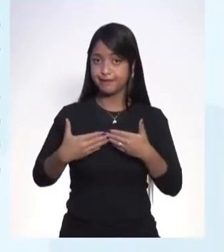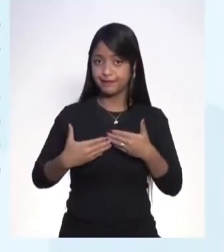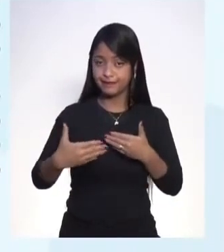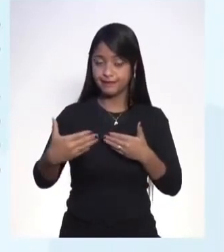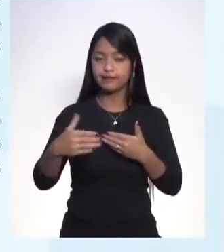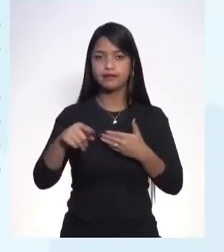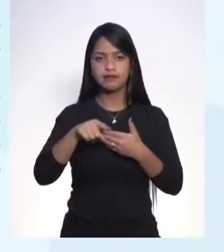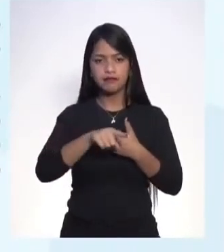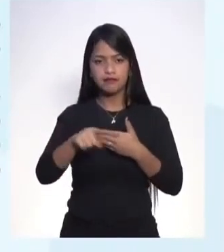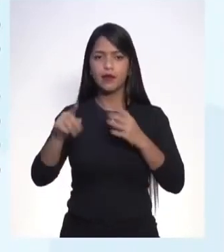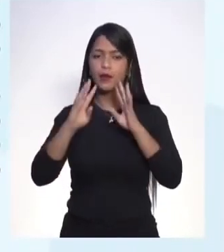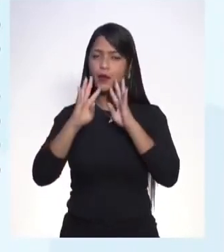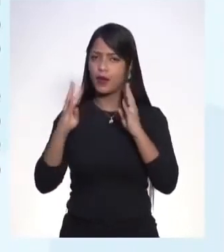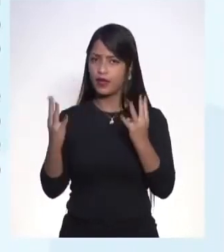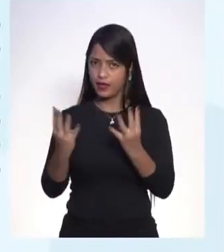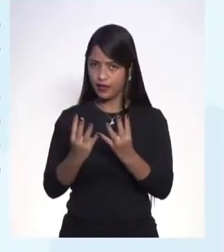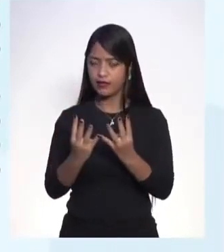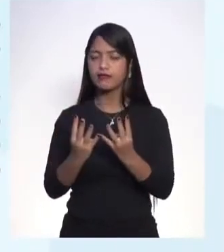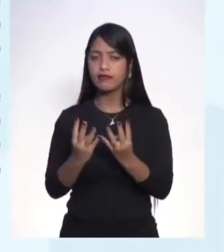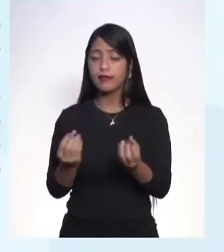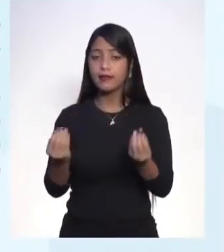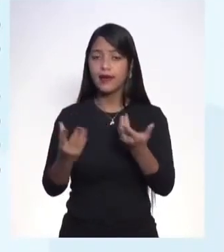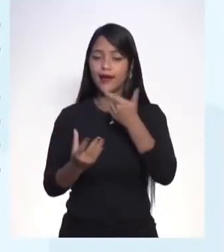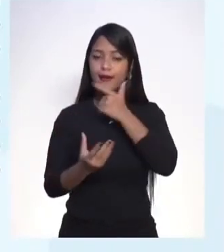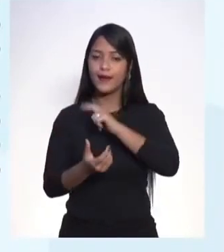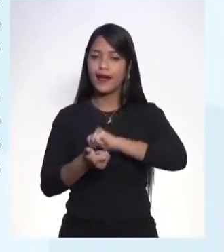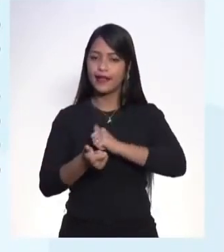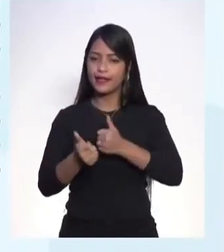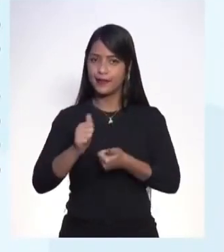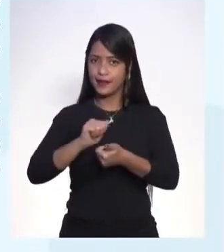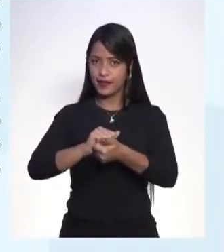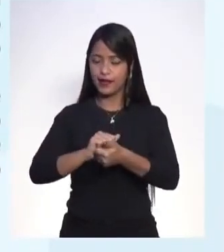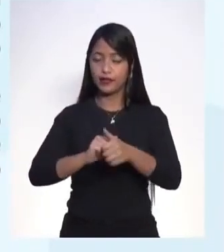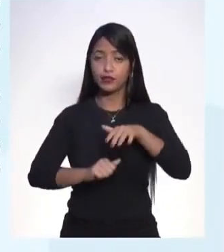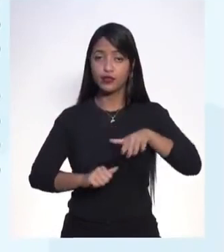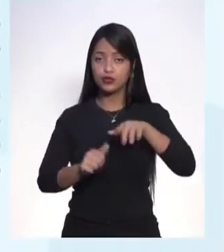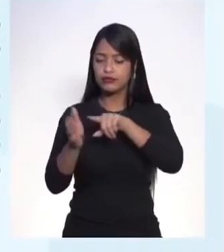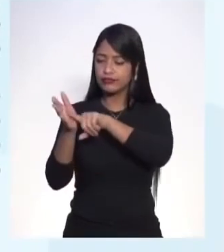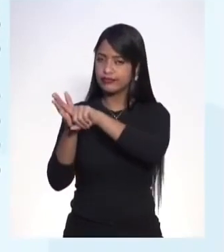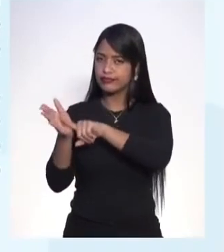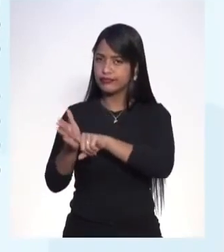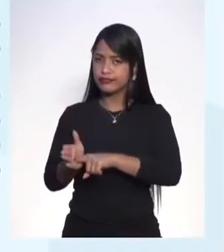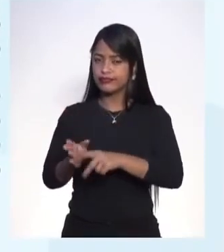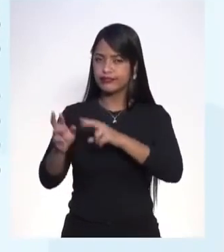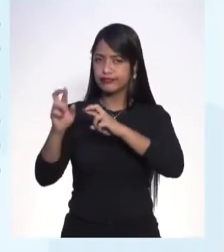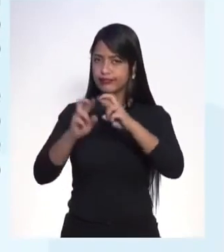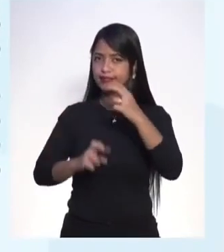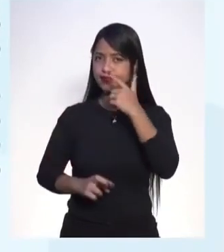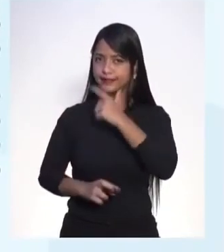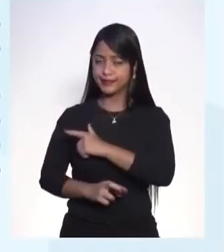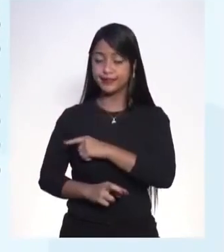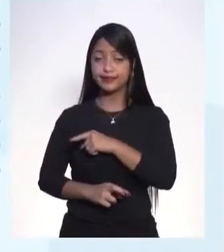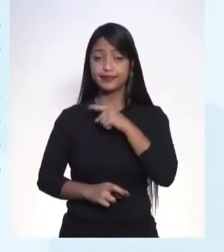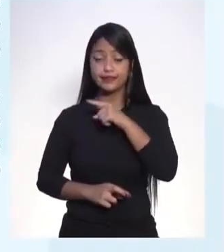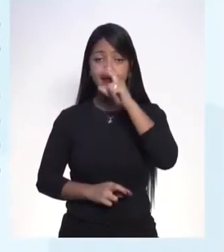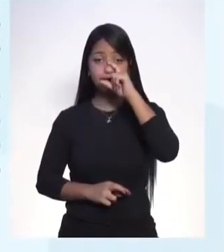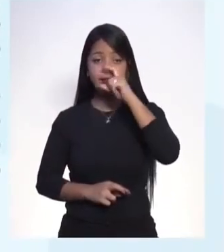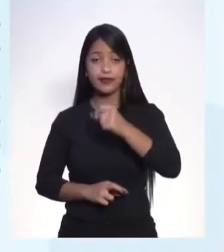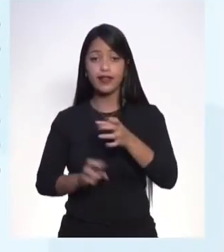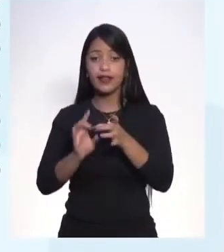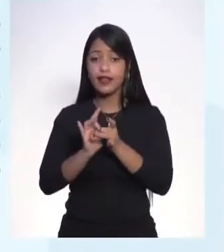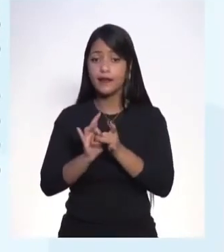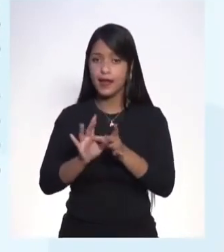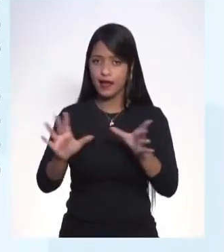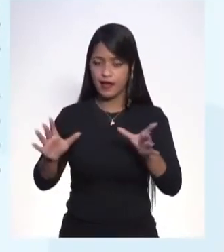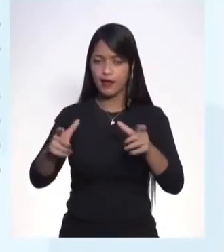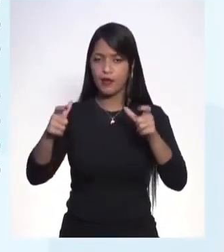uma rigorosa quarentena para adaptação e observação da espécie. Elas foram liberadas no aviário, mas